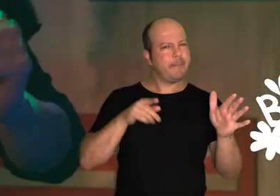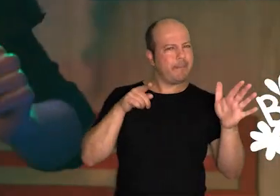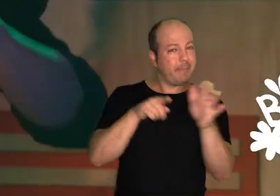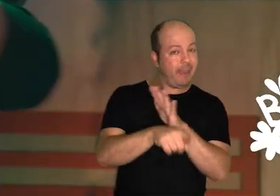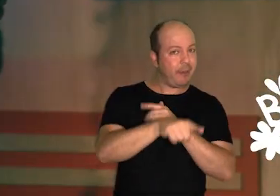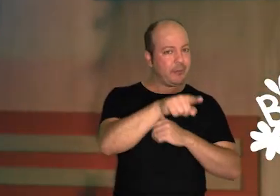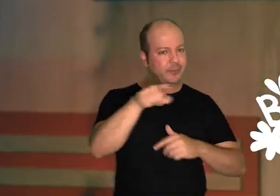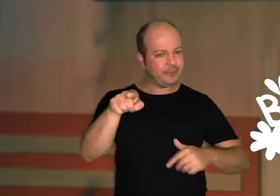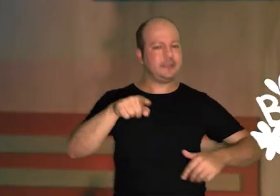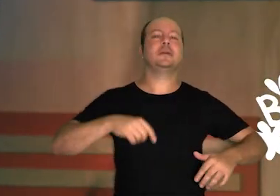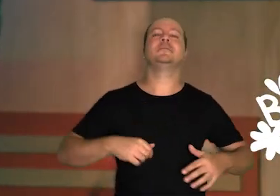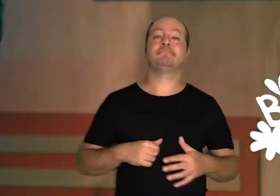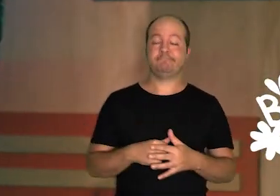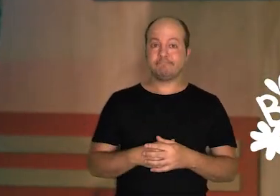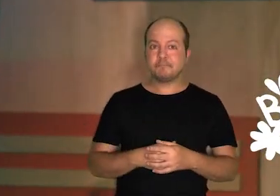Para vocês.